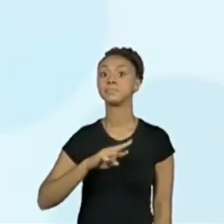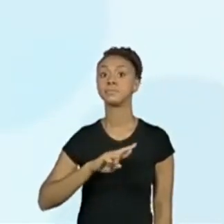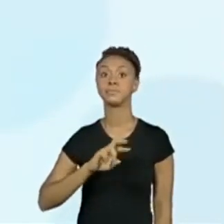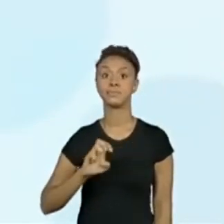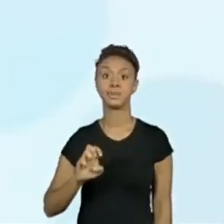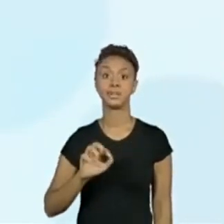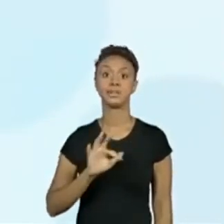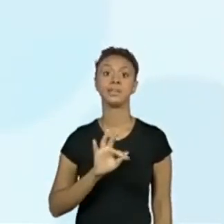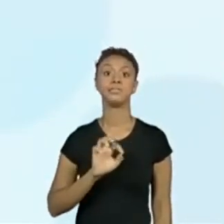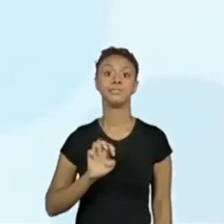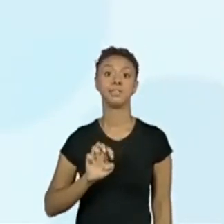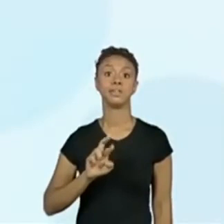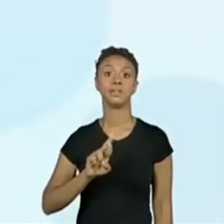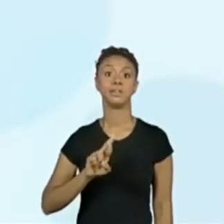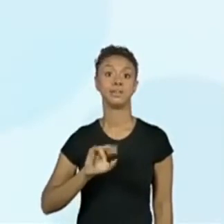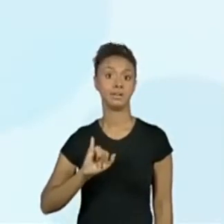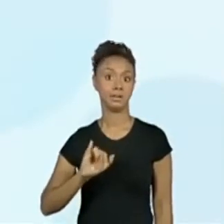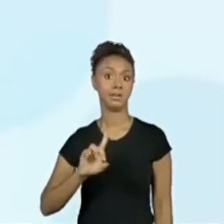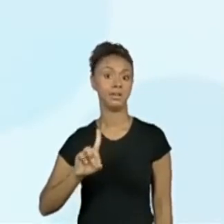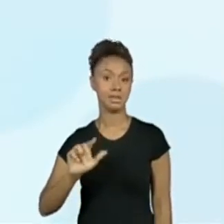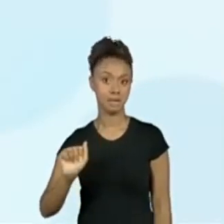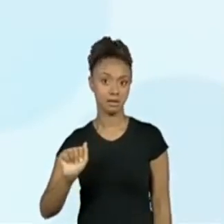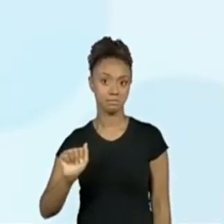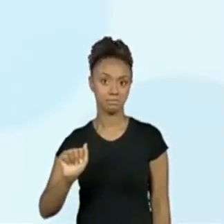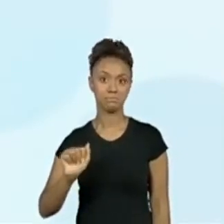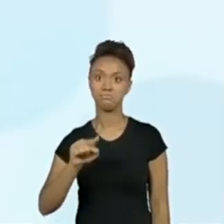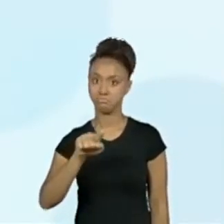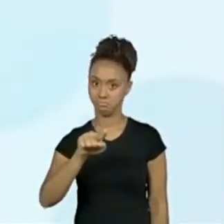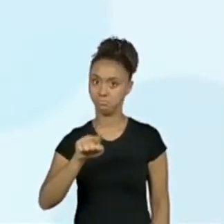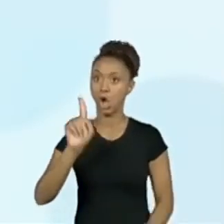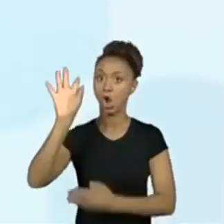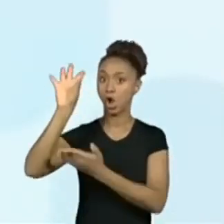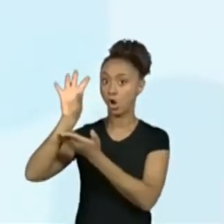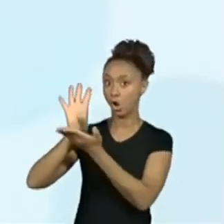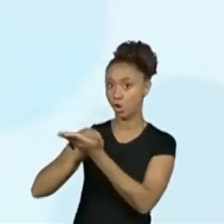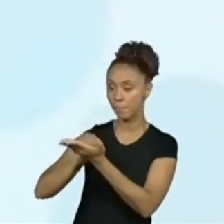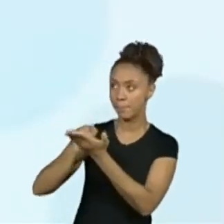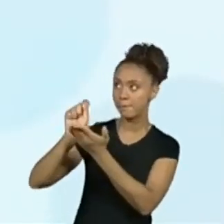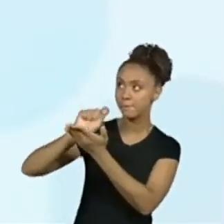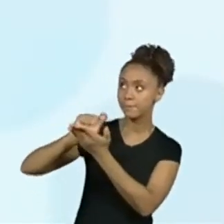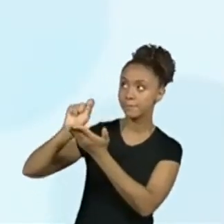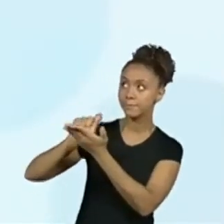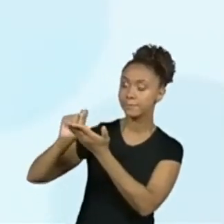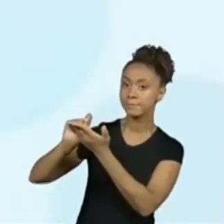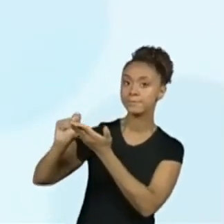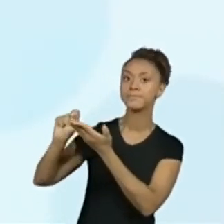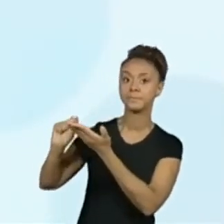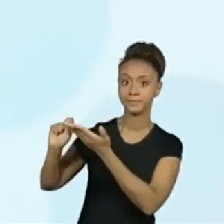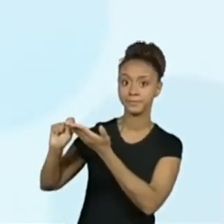Perfeito? Tá dando tempo? Estão conseguindo fazer o registro, ó. Comida